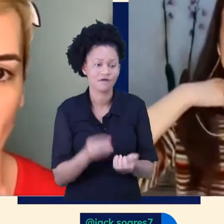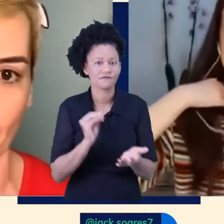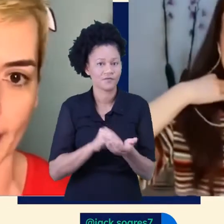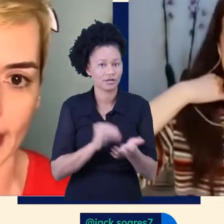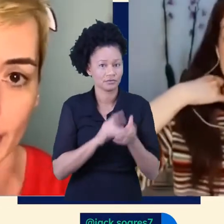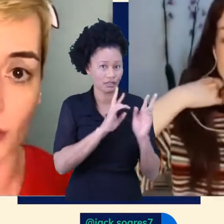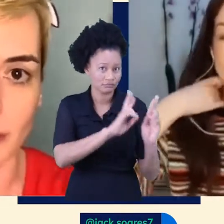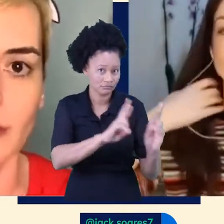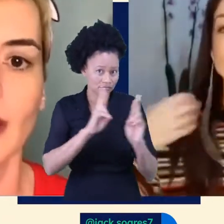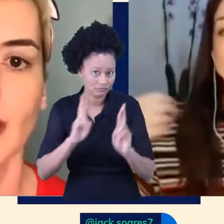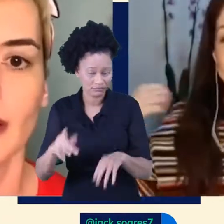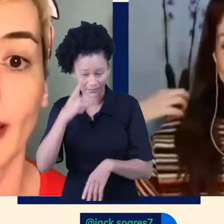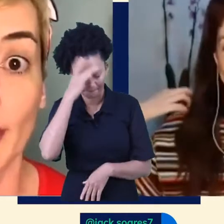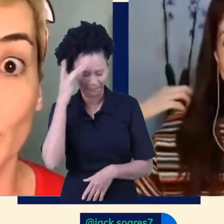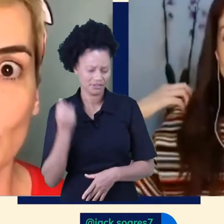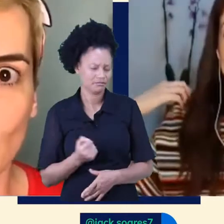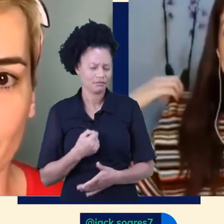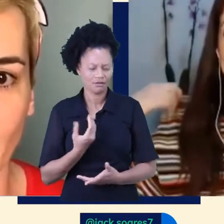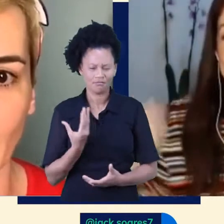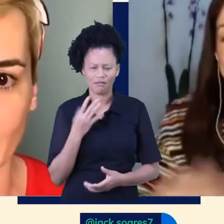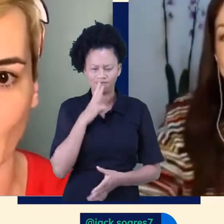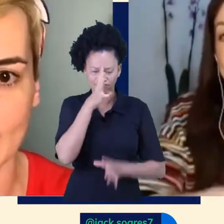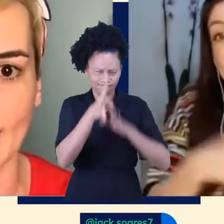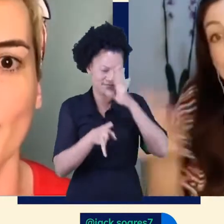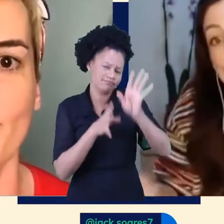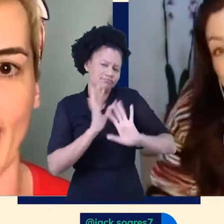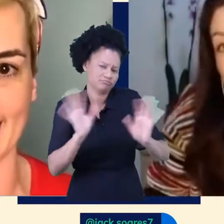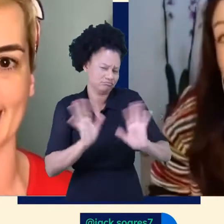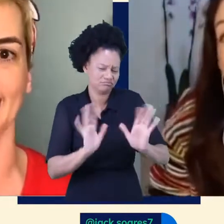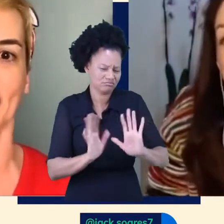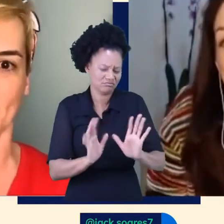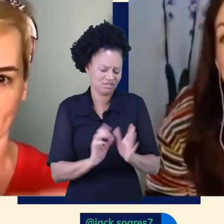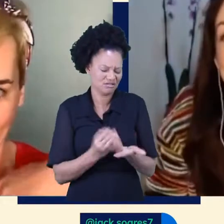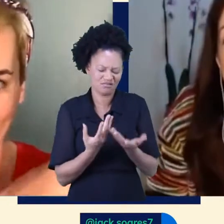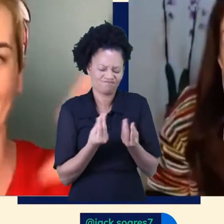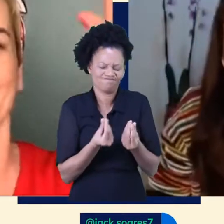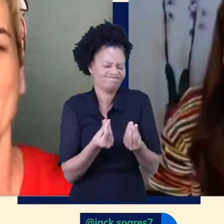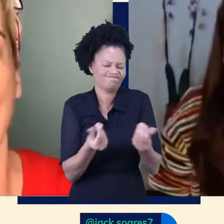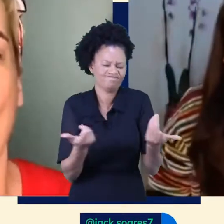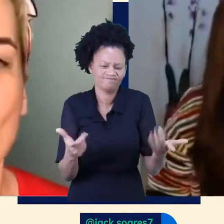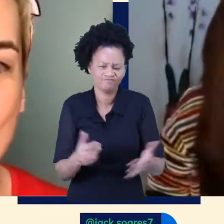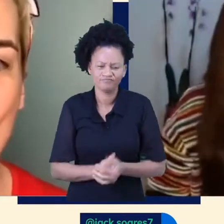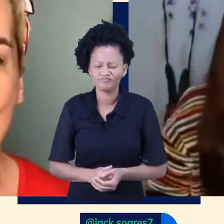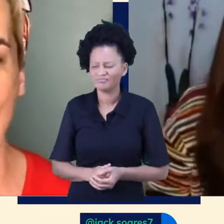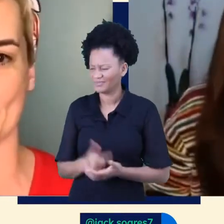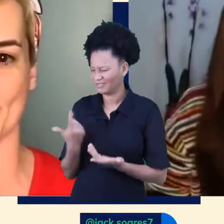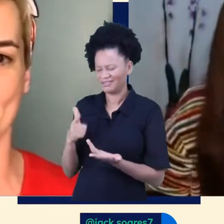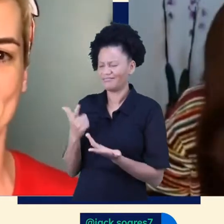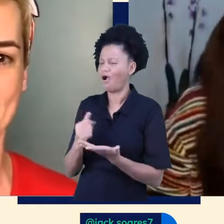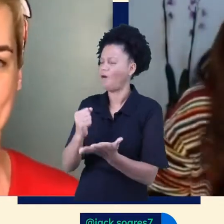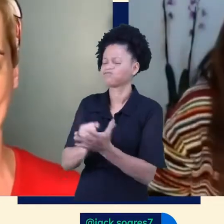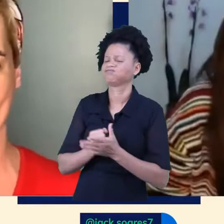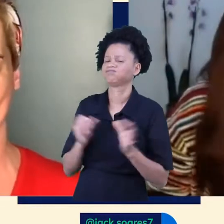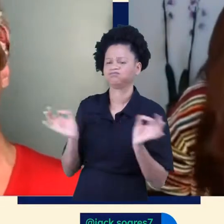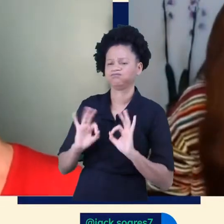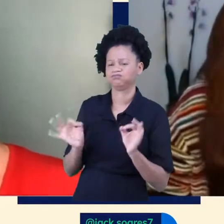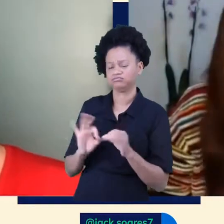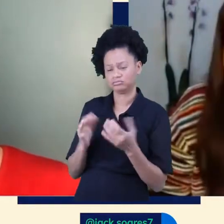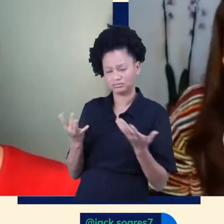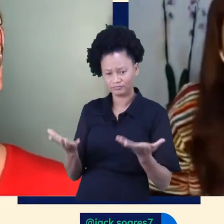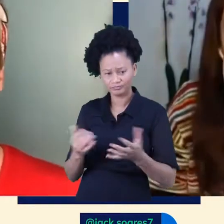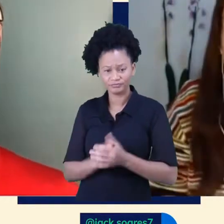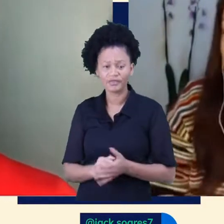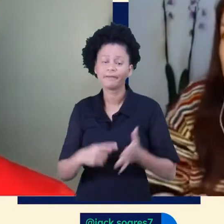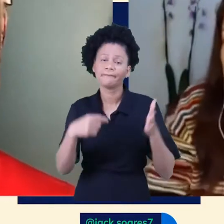agitar aí de uma forma que não é produtiva que não contribua, claro. Sem dúvida alguma. E perguntas,